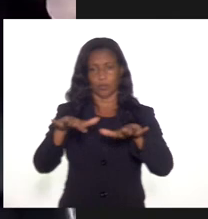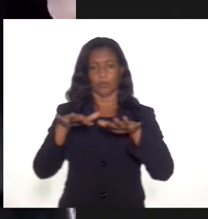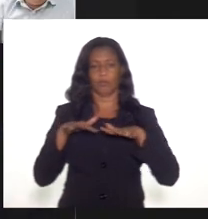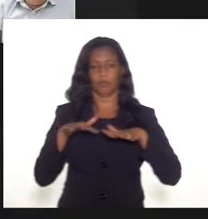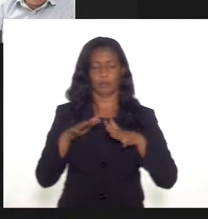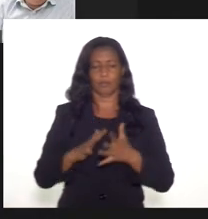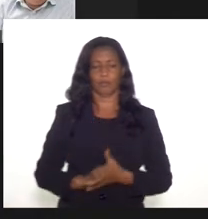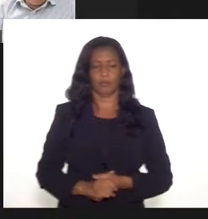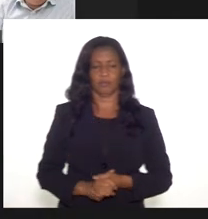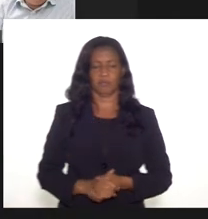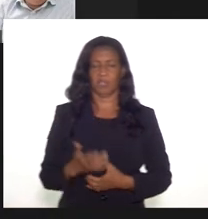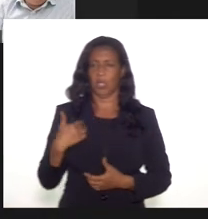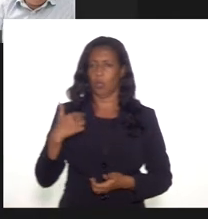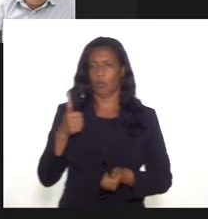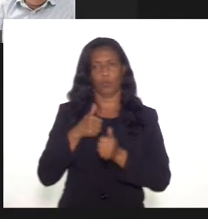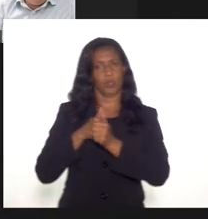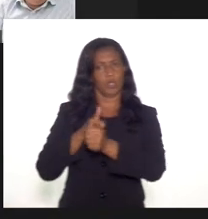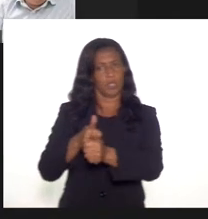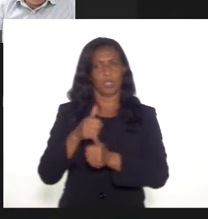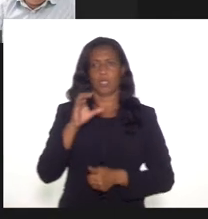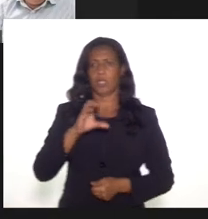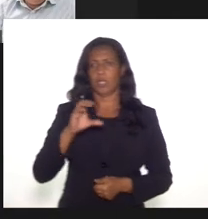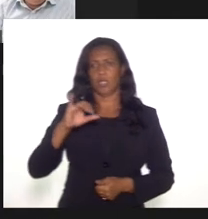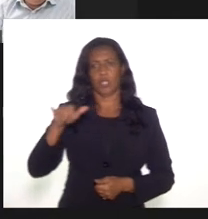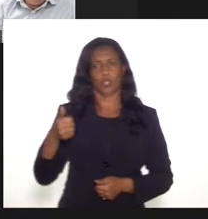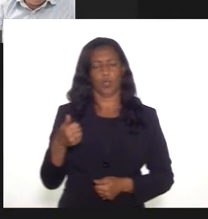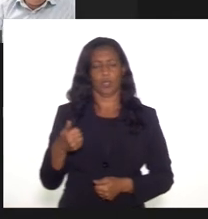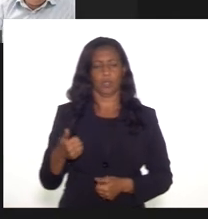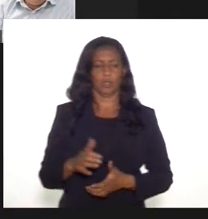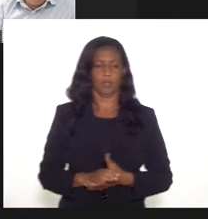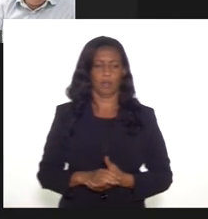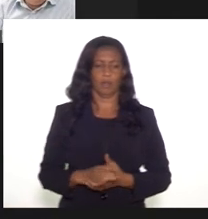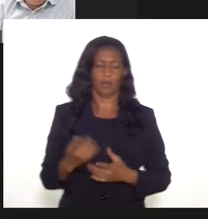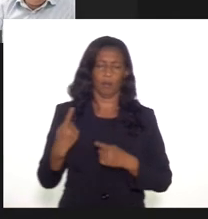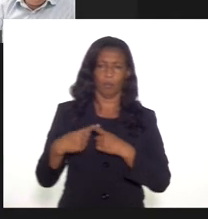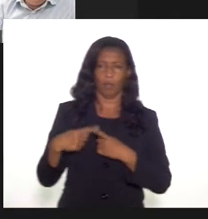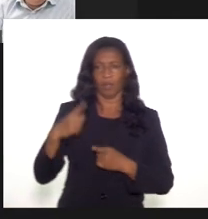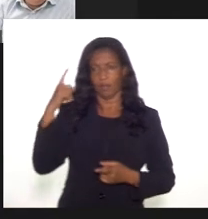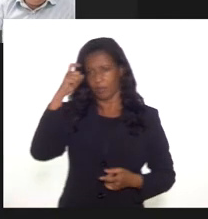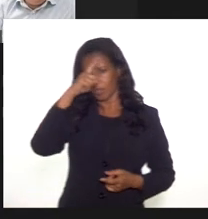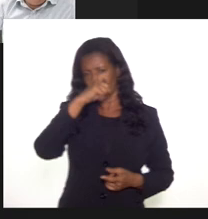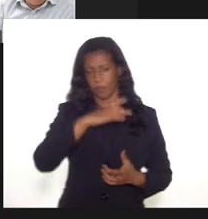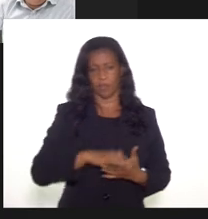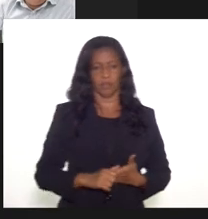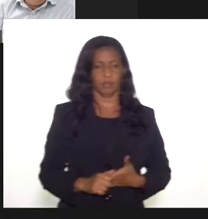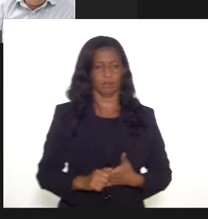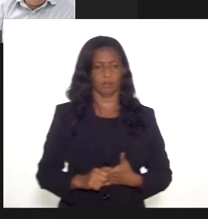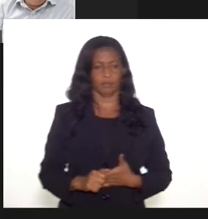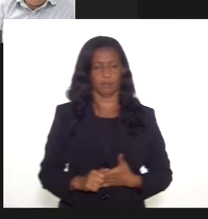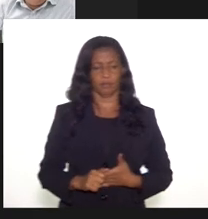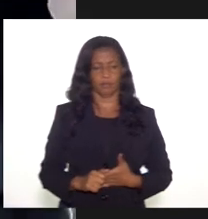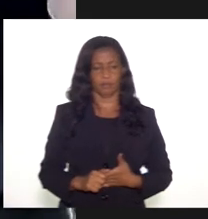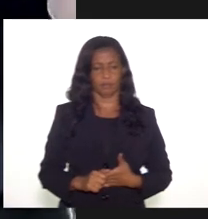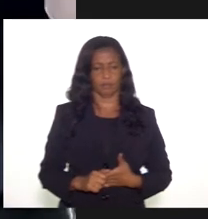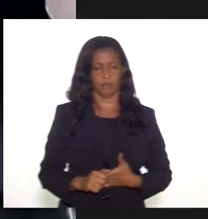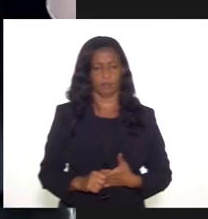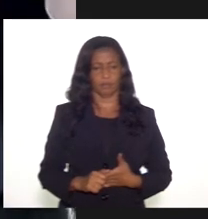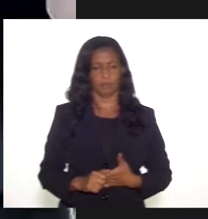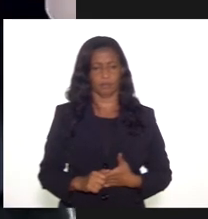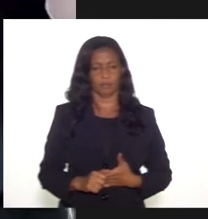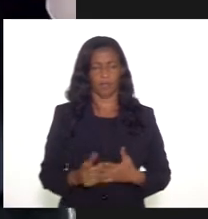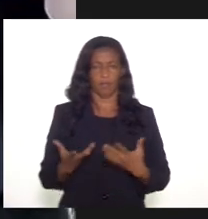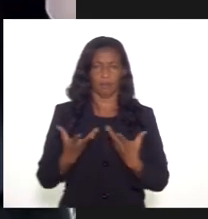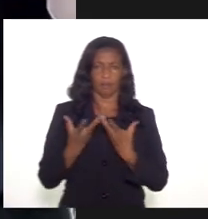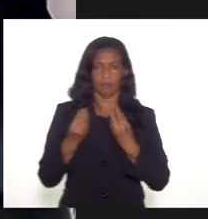Não vou seguir o parecer da CCJ, porque fica até difícil para a gente, né? É